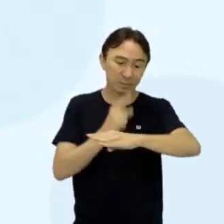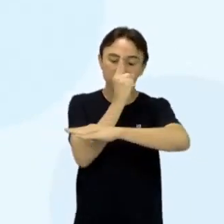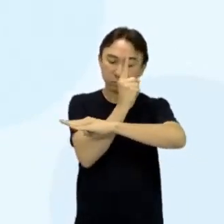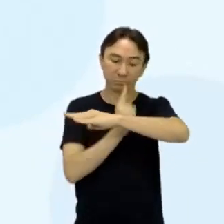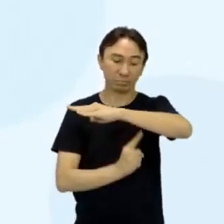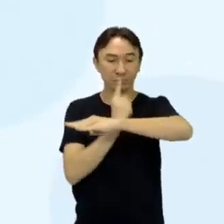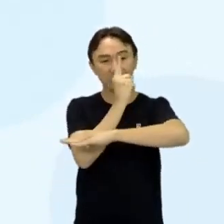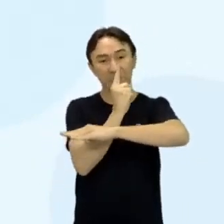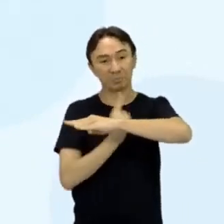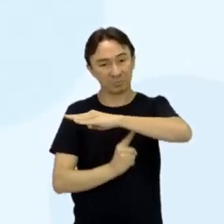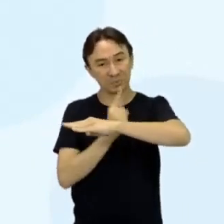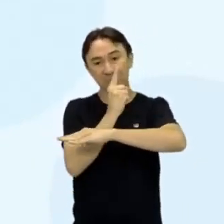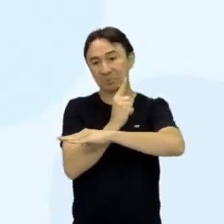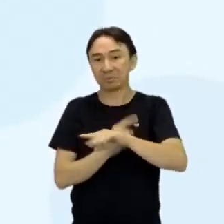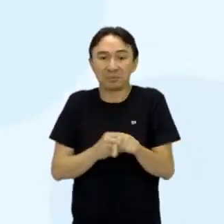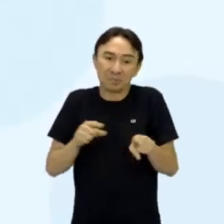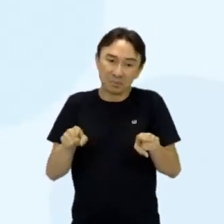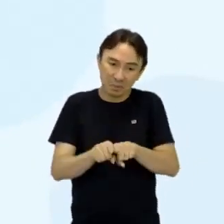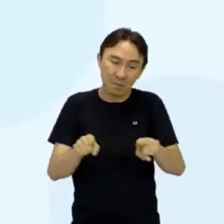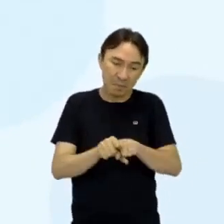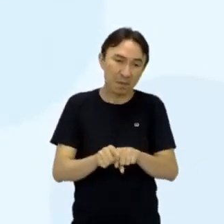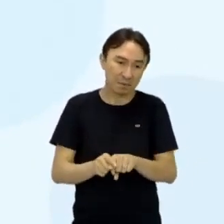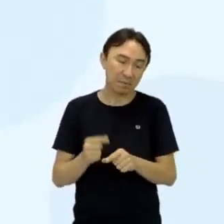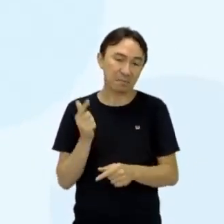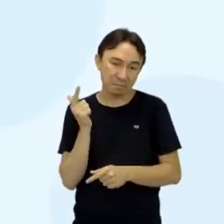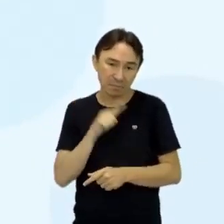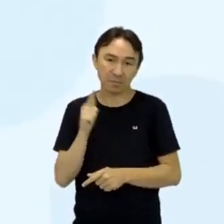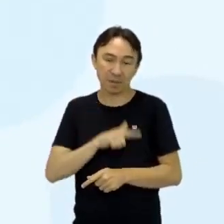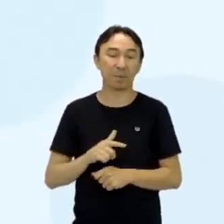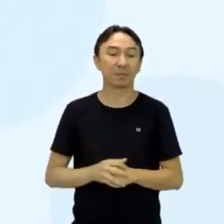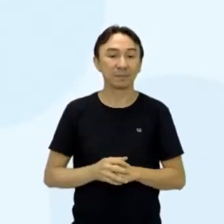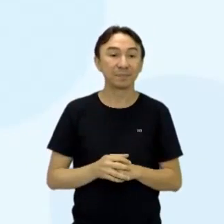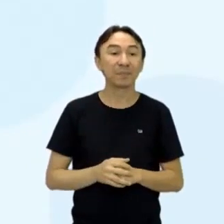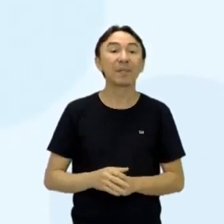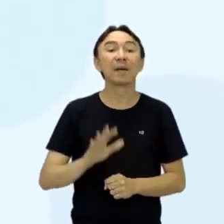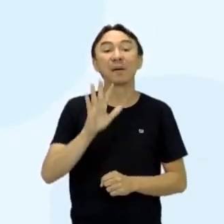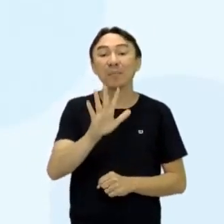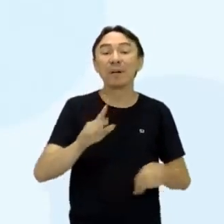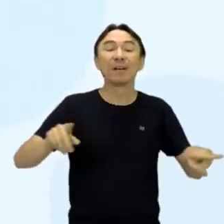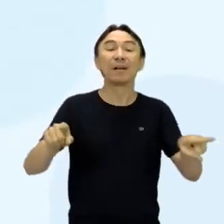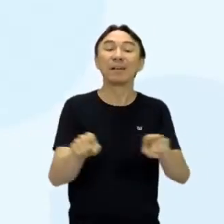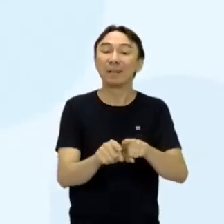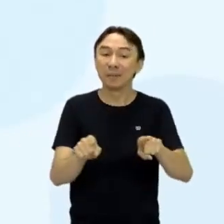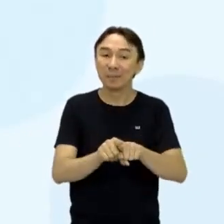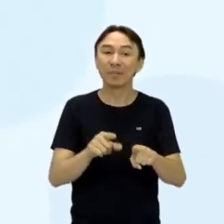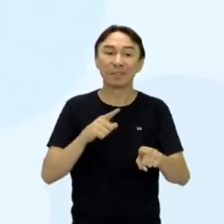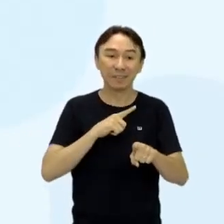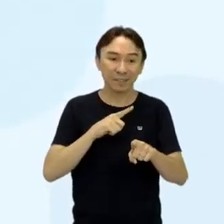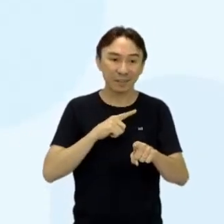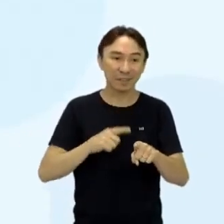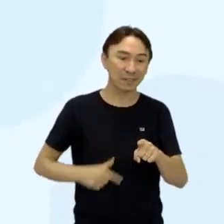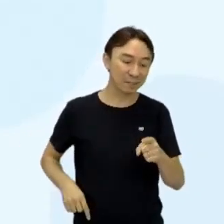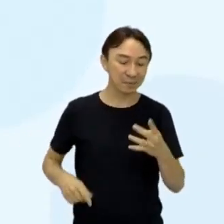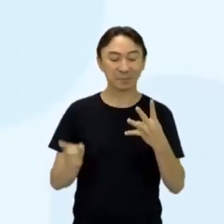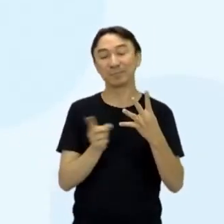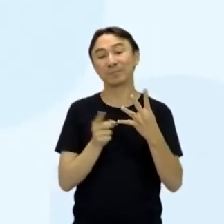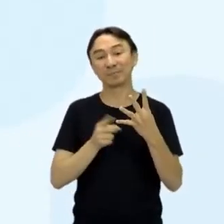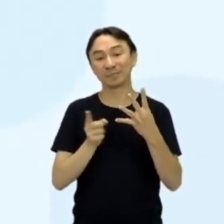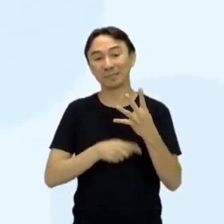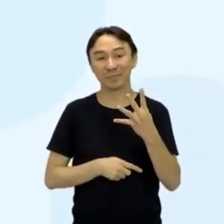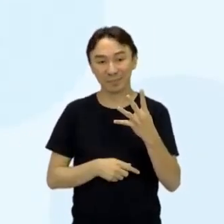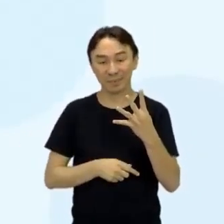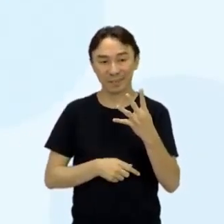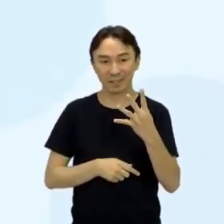Tudo dá certo também. Beleza? E os irracionais, nós vamos falar mais adiante, são o resto aí. Quem são